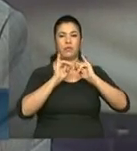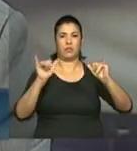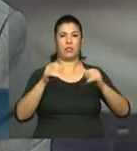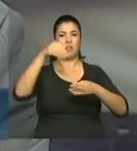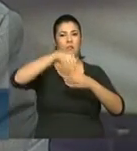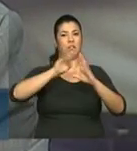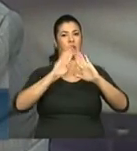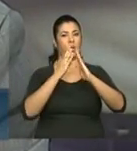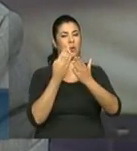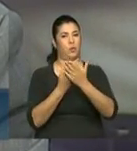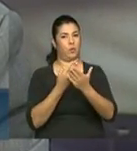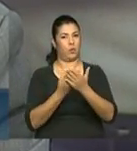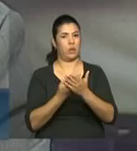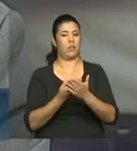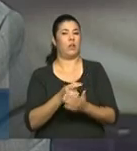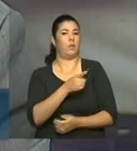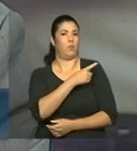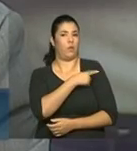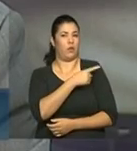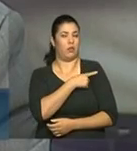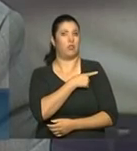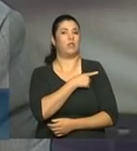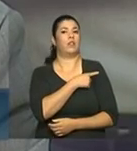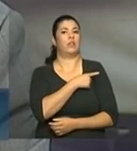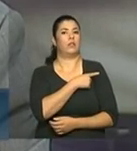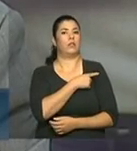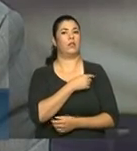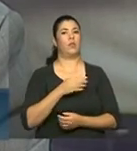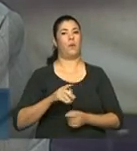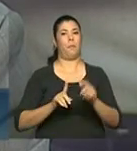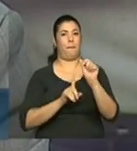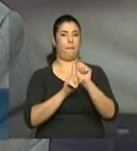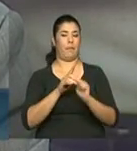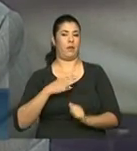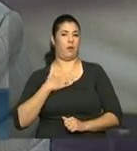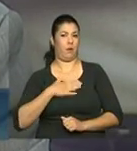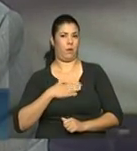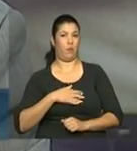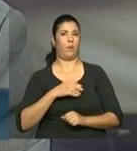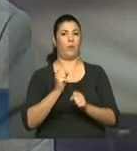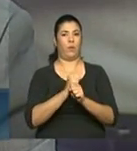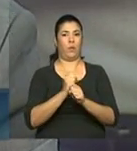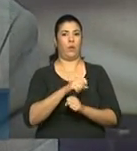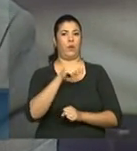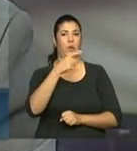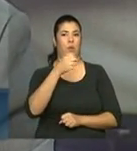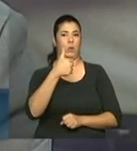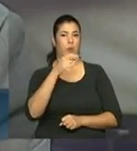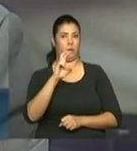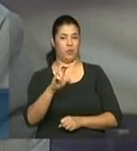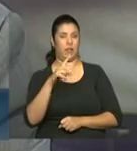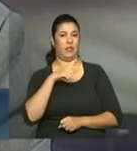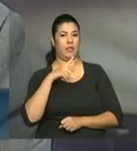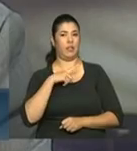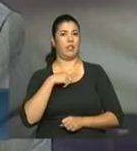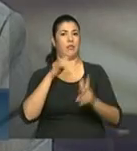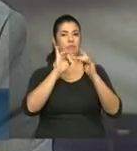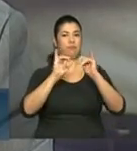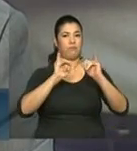nas escolas de ensino fundamental em agosto de 2015. Aí nós faremos toda uma mobilização nesse